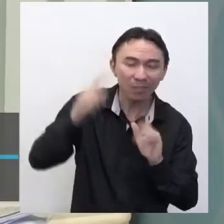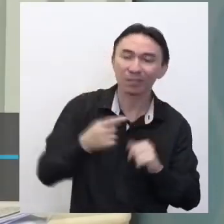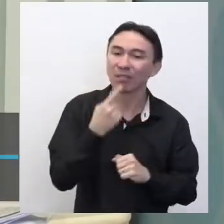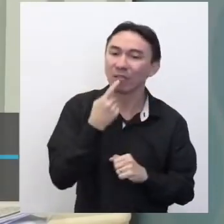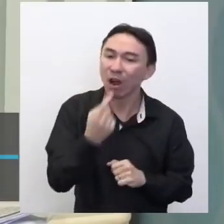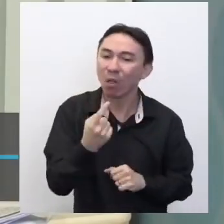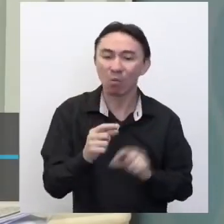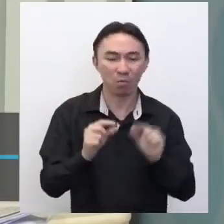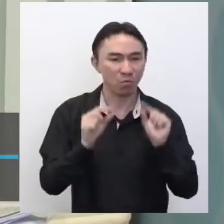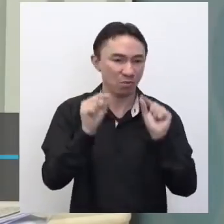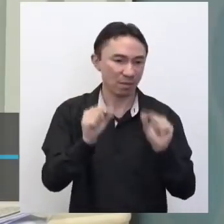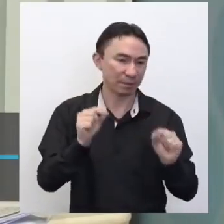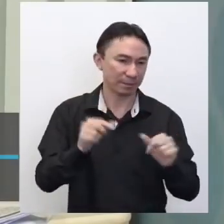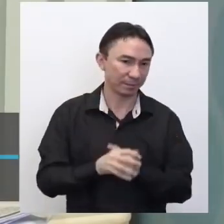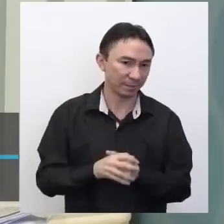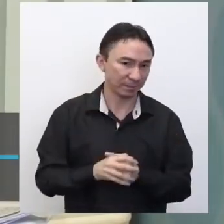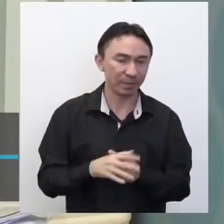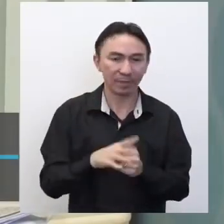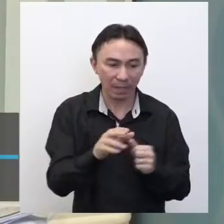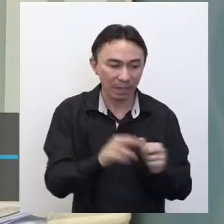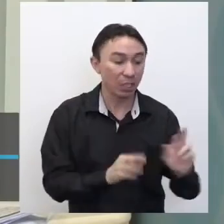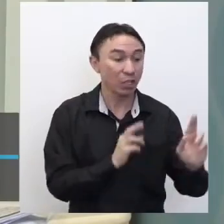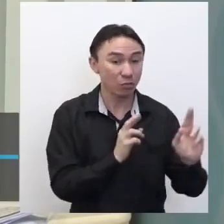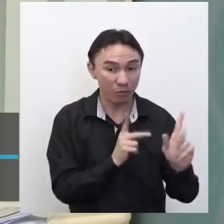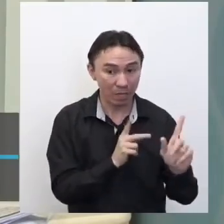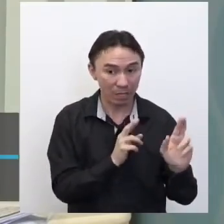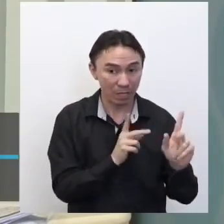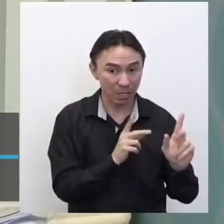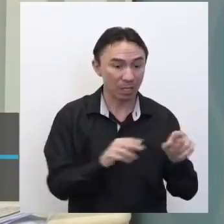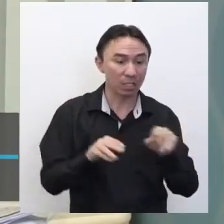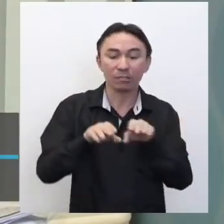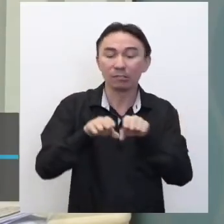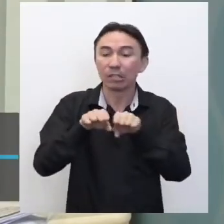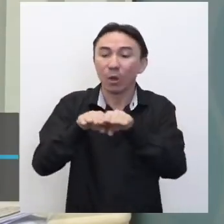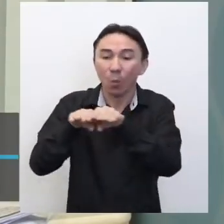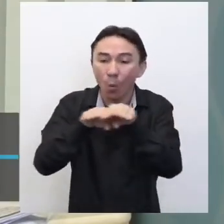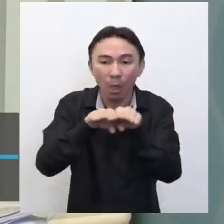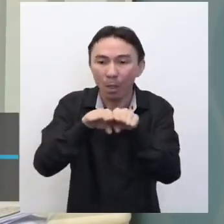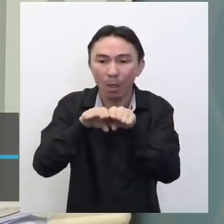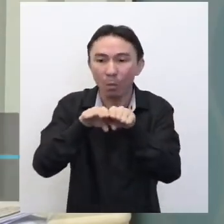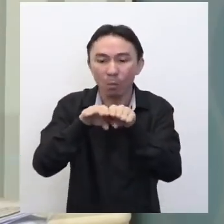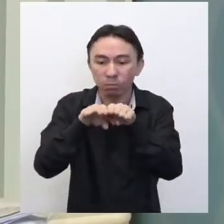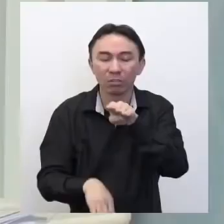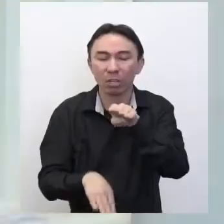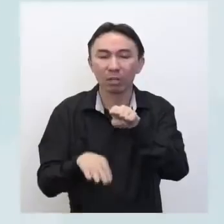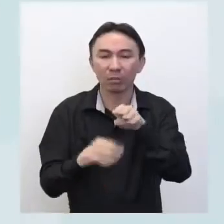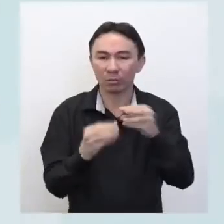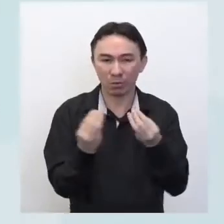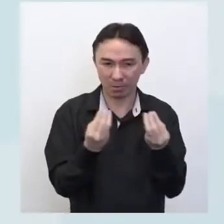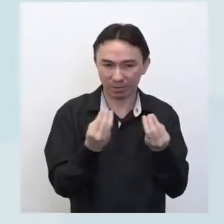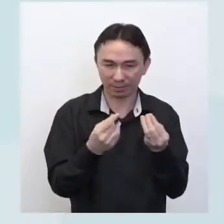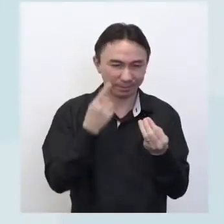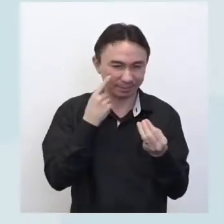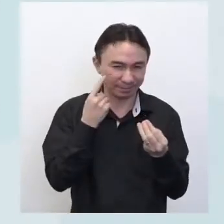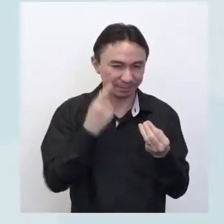os conceitos de diferença e desigualdade. E aí a gente vai relembrar um pouco aí na tela com